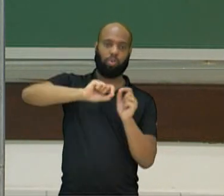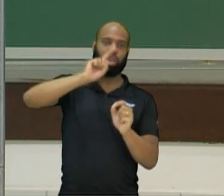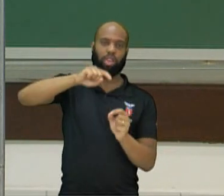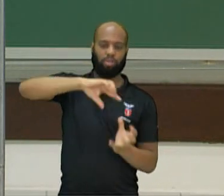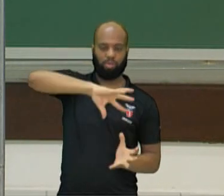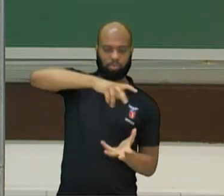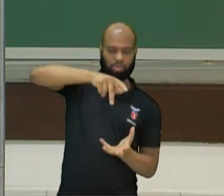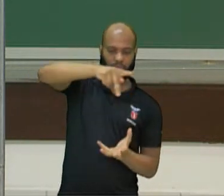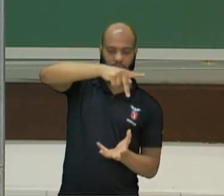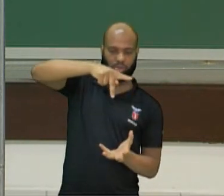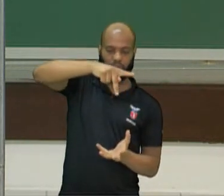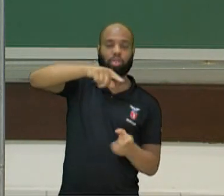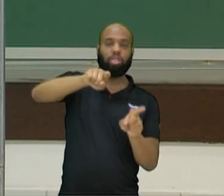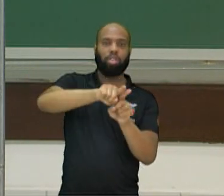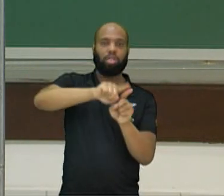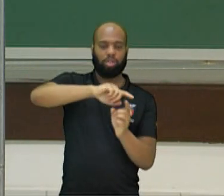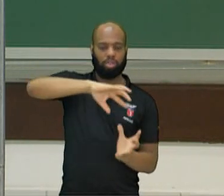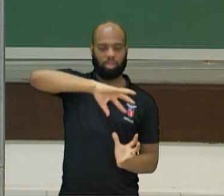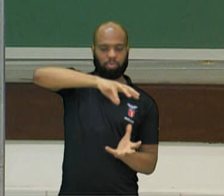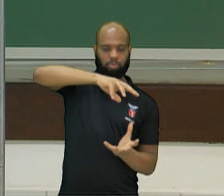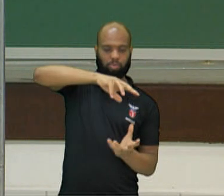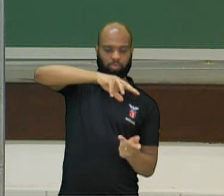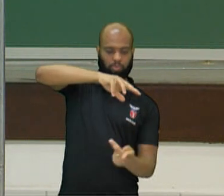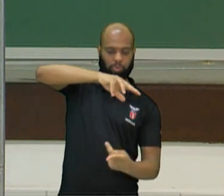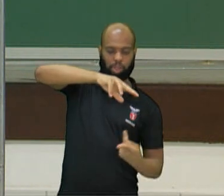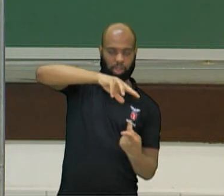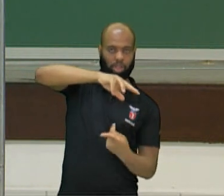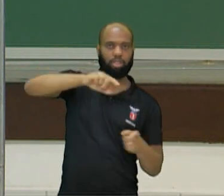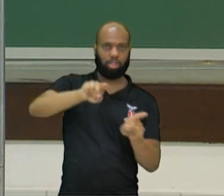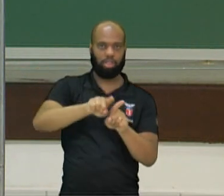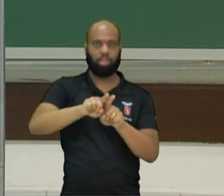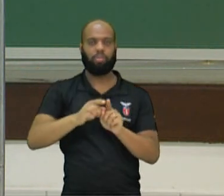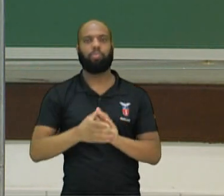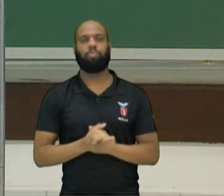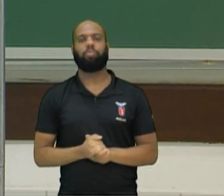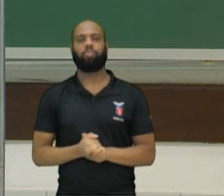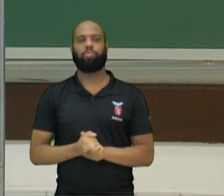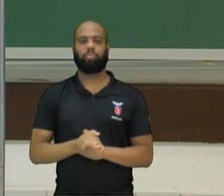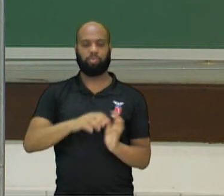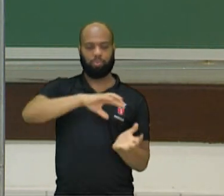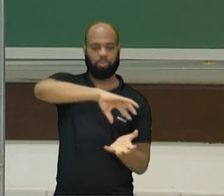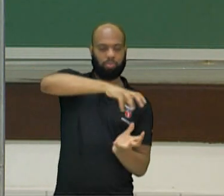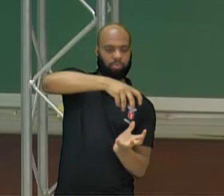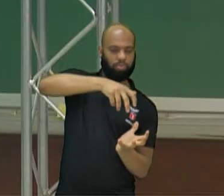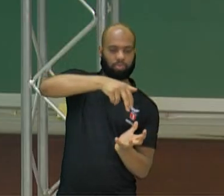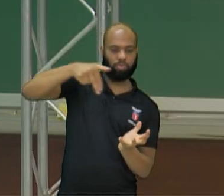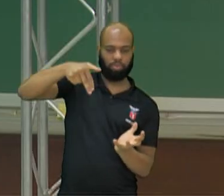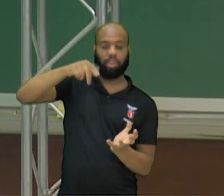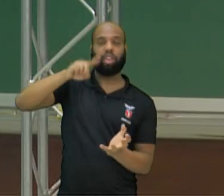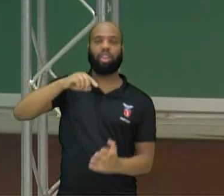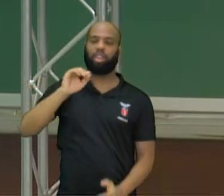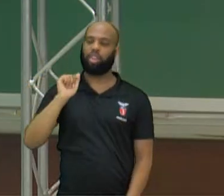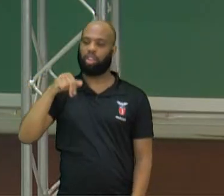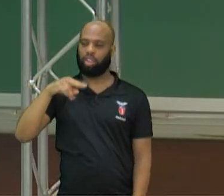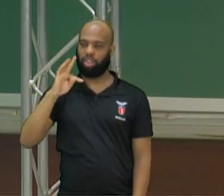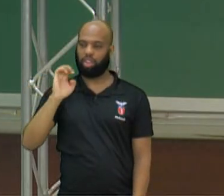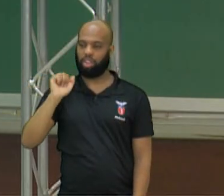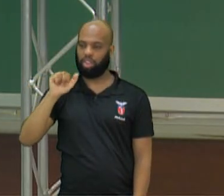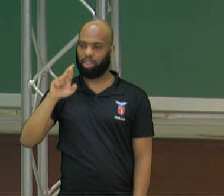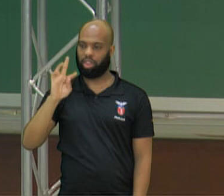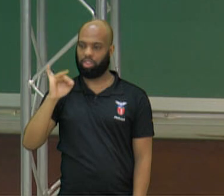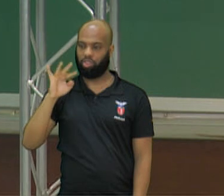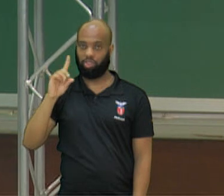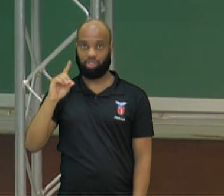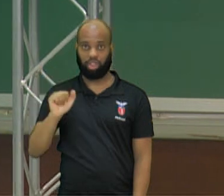Sul, do Polo Norte e da Antártida, tá ok? E aí o que nós vamos ter ali? As temperaturas elas são